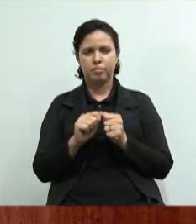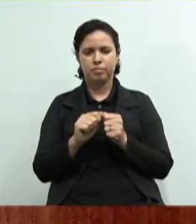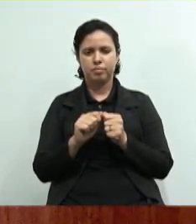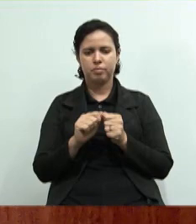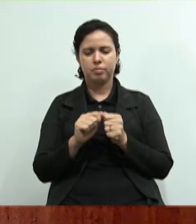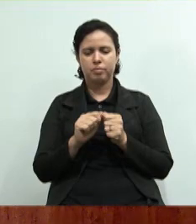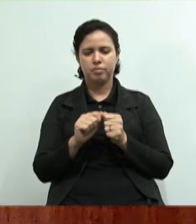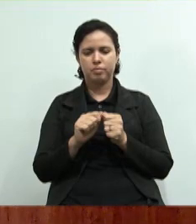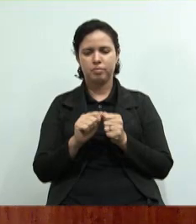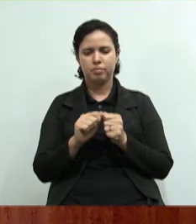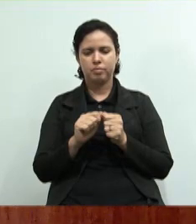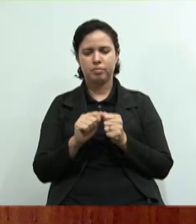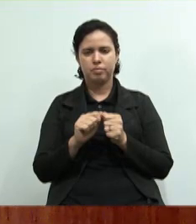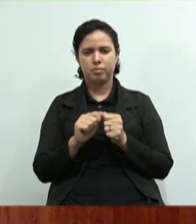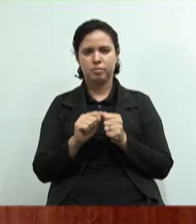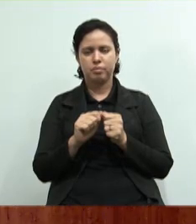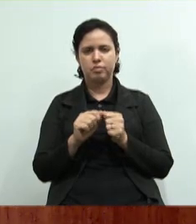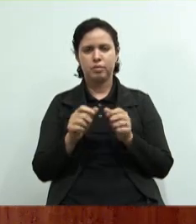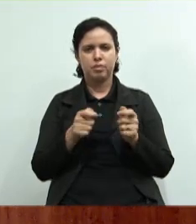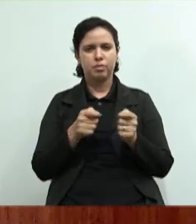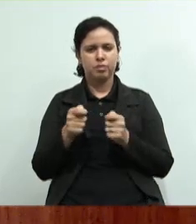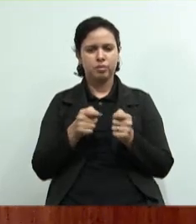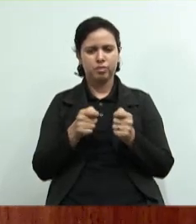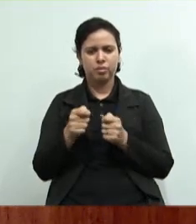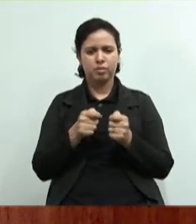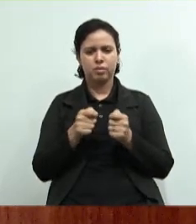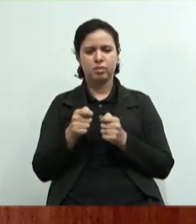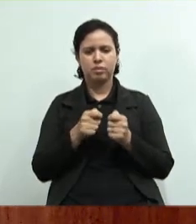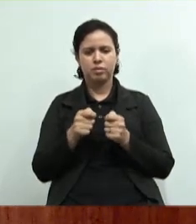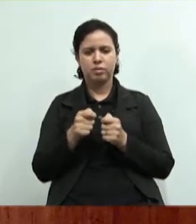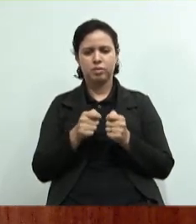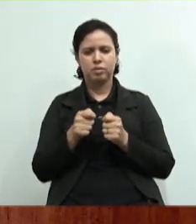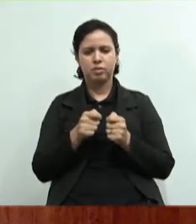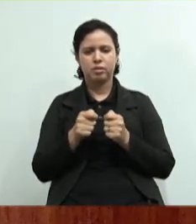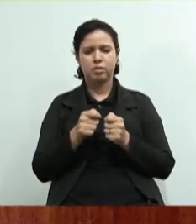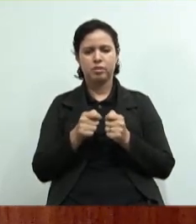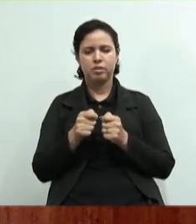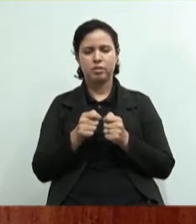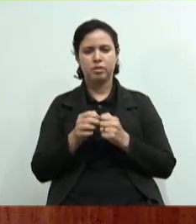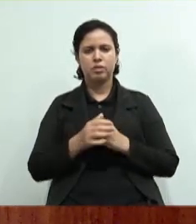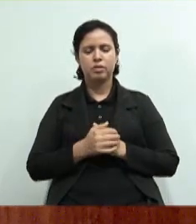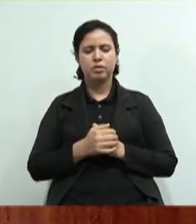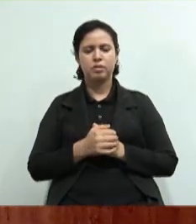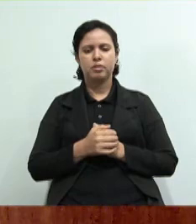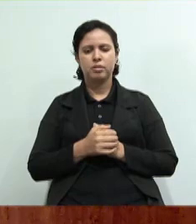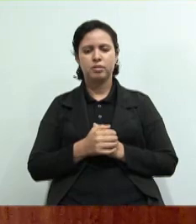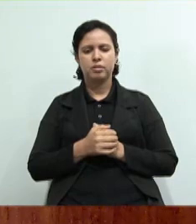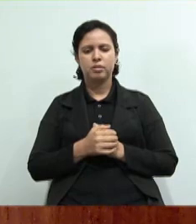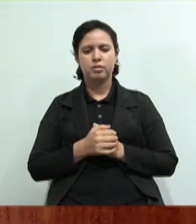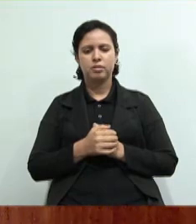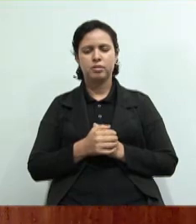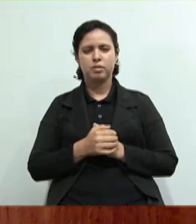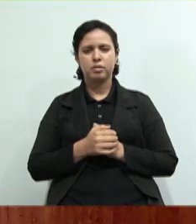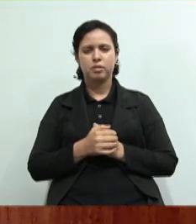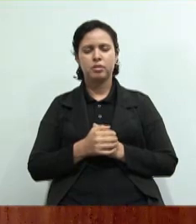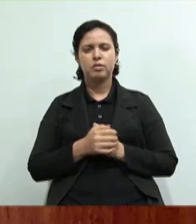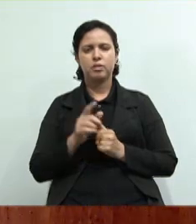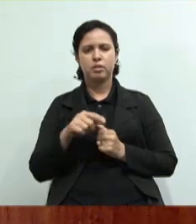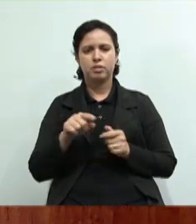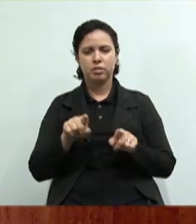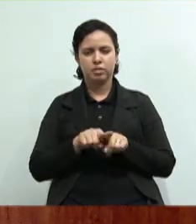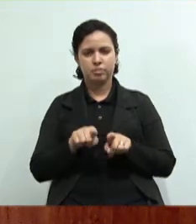Sim. Ele botou clock aqui, que é o controle. Check. Né? Que check. É para ser check, né? É. E o act, que é ação.